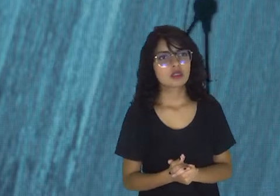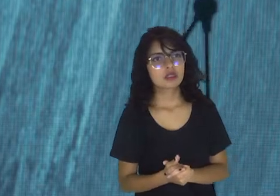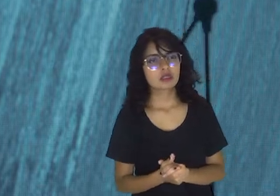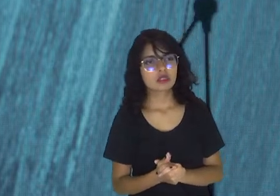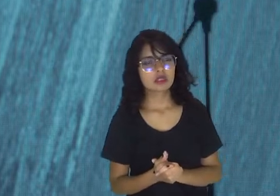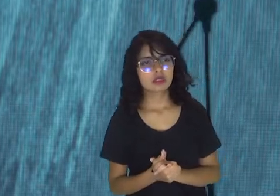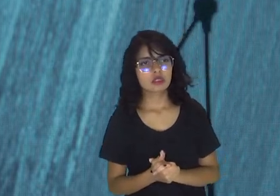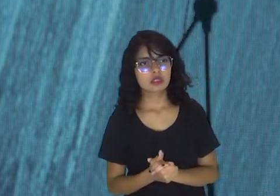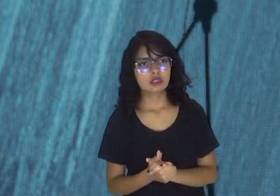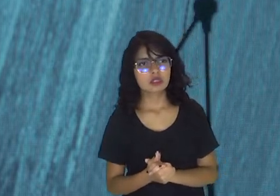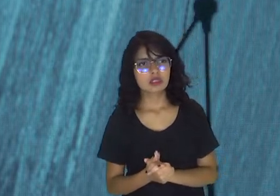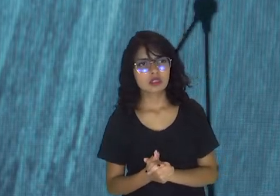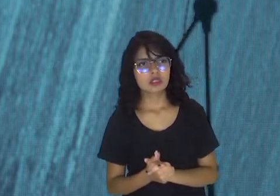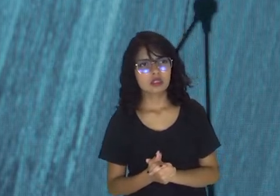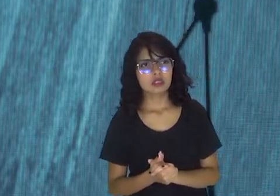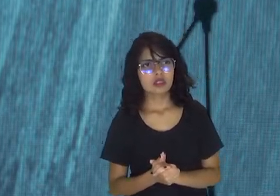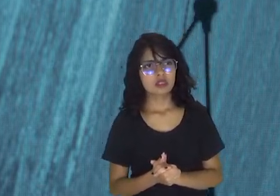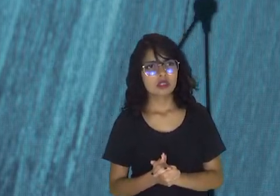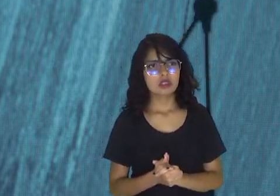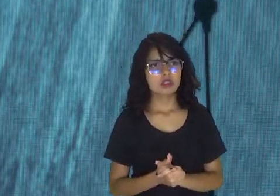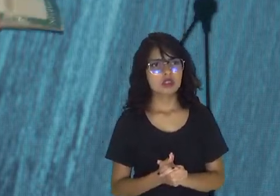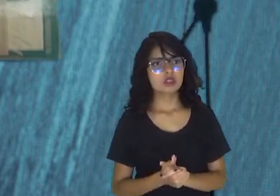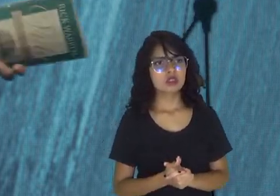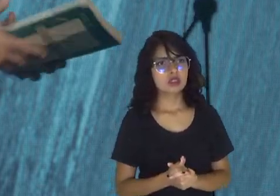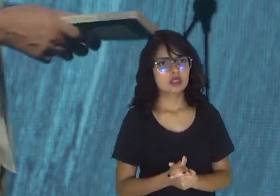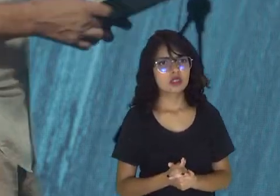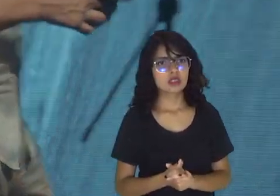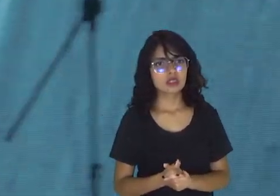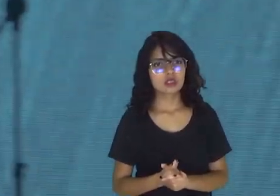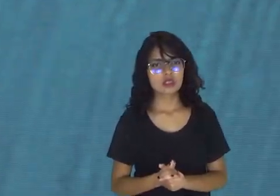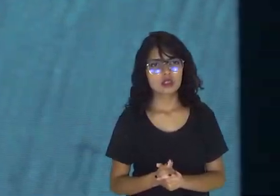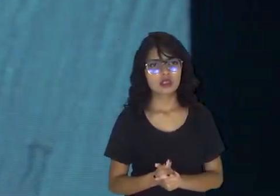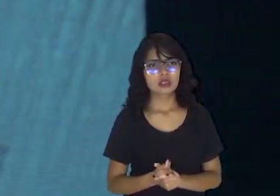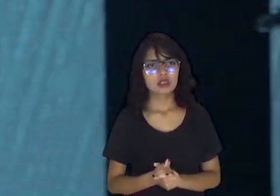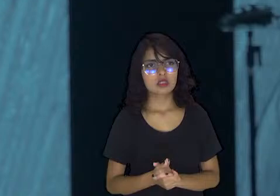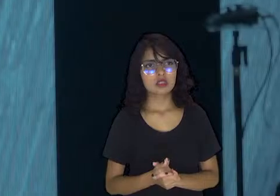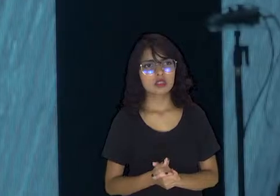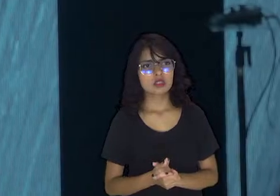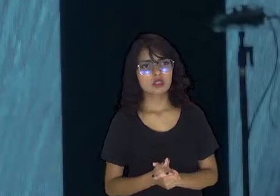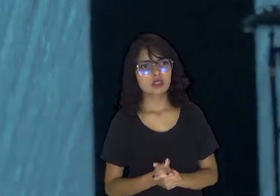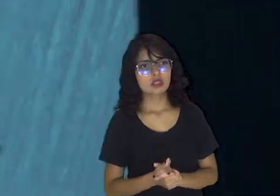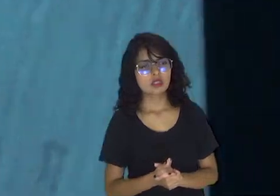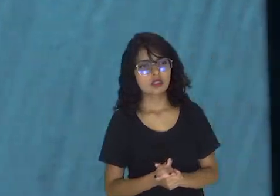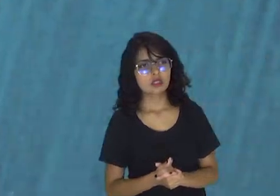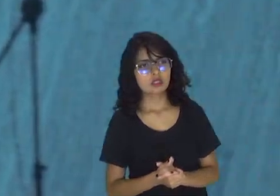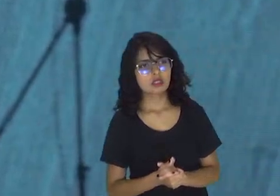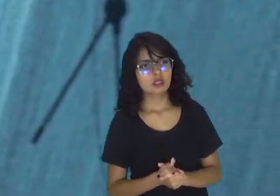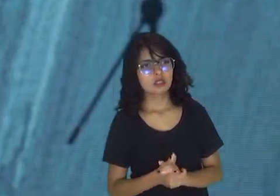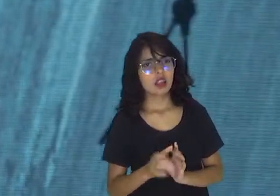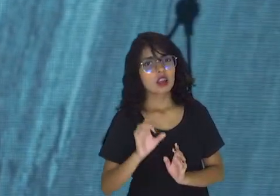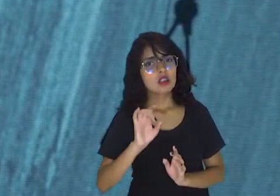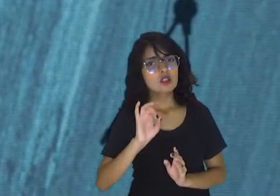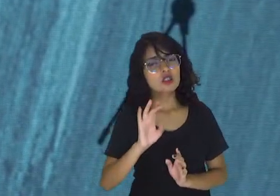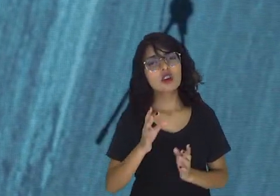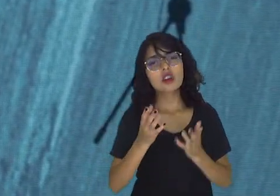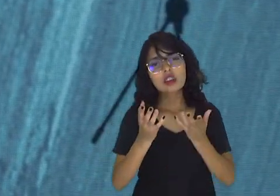uma sugestão, não é uma ordem, não é uma imposição, é só uma sugestão de todos